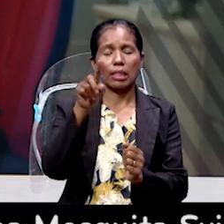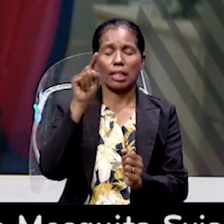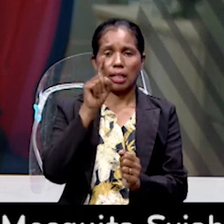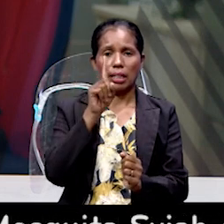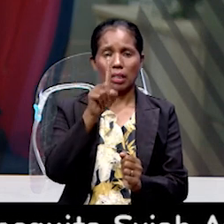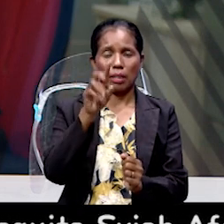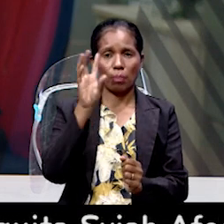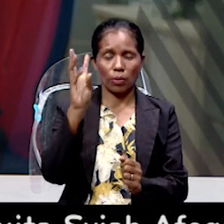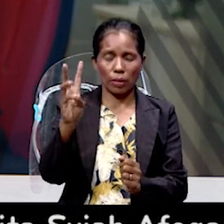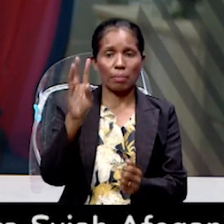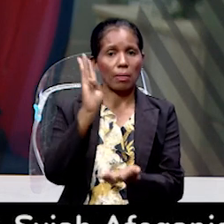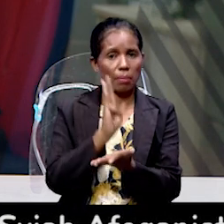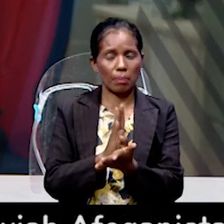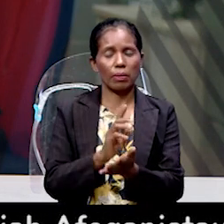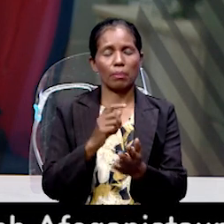Parlamento Nacional.